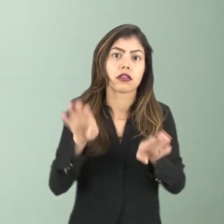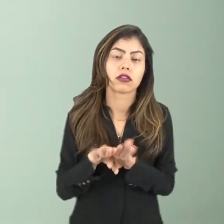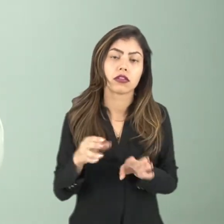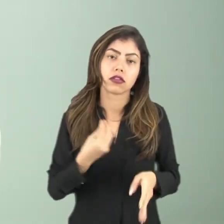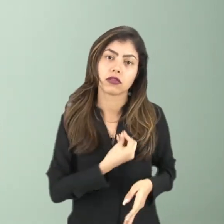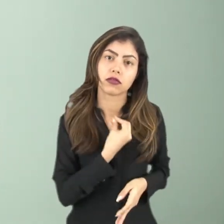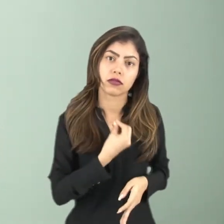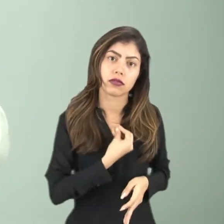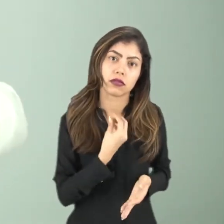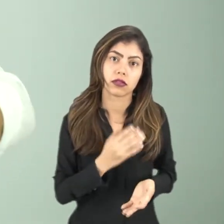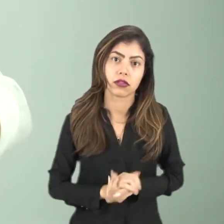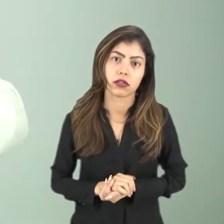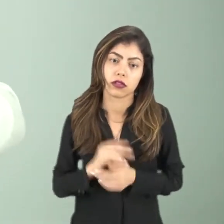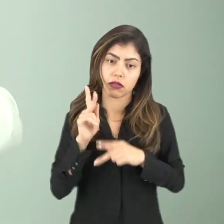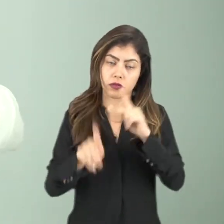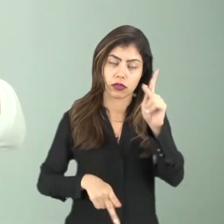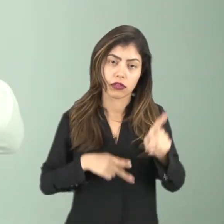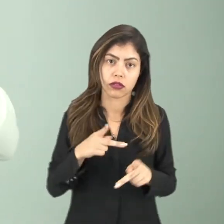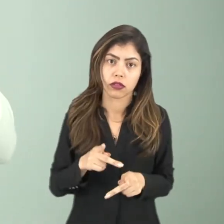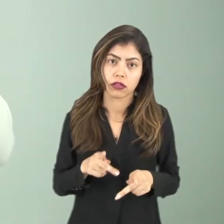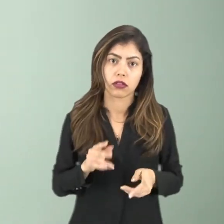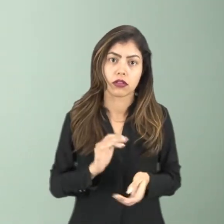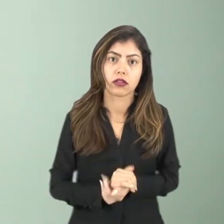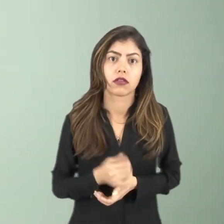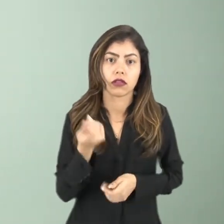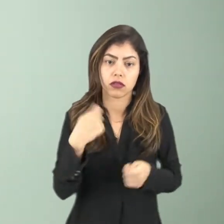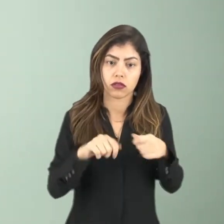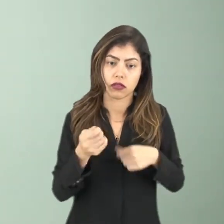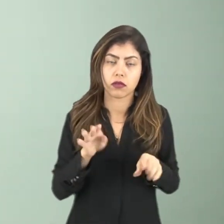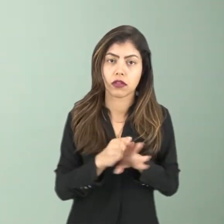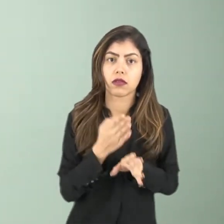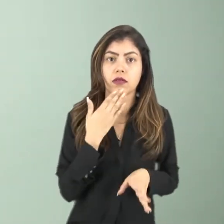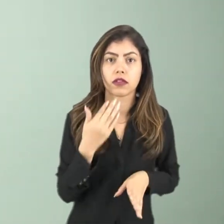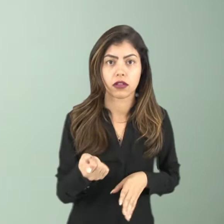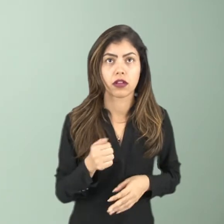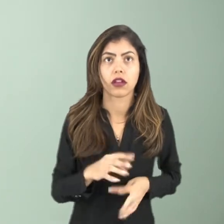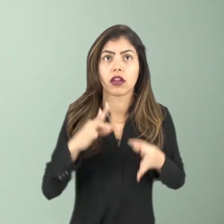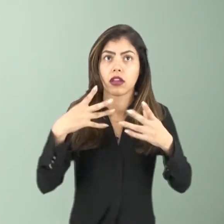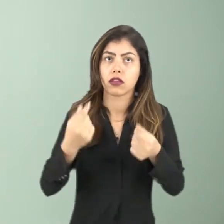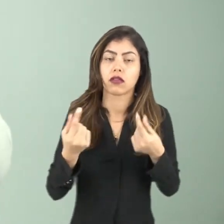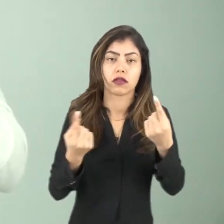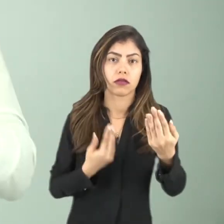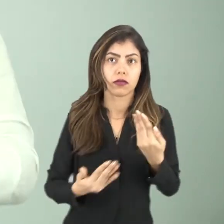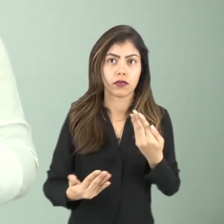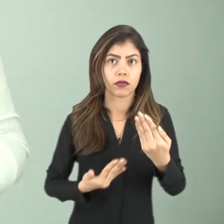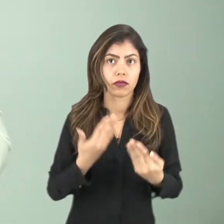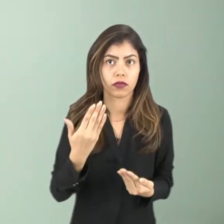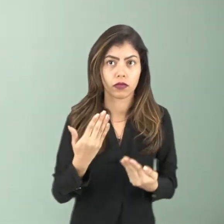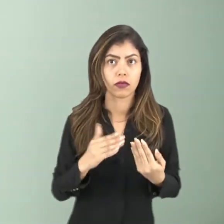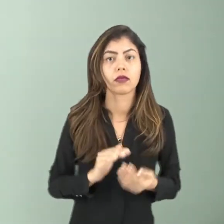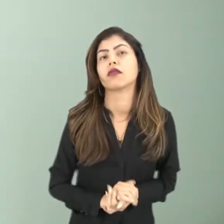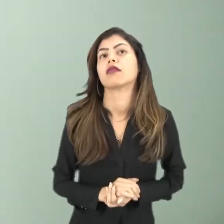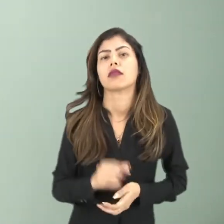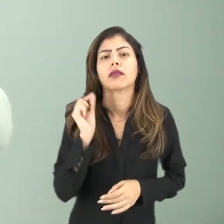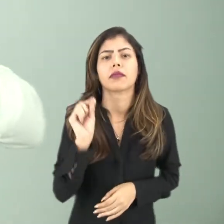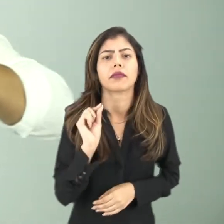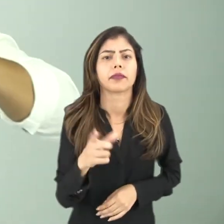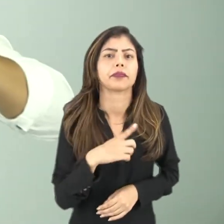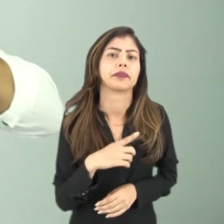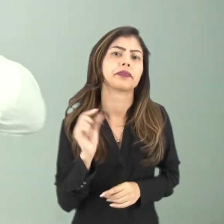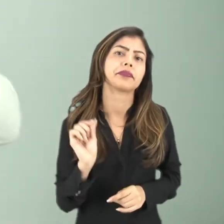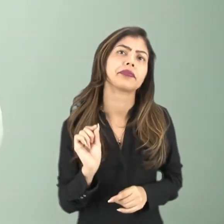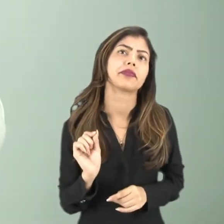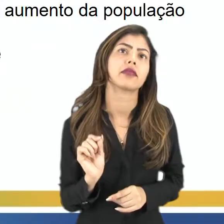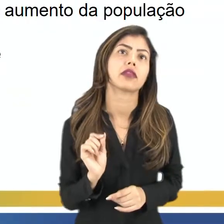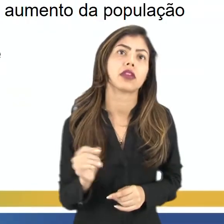de vida ainda para população através de uma economia melhor. Tudo isso tem relação. Então,